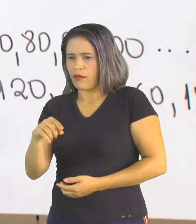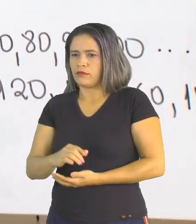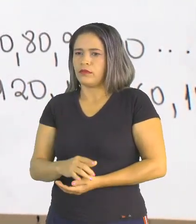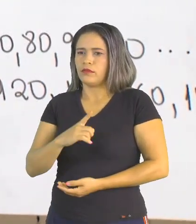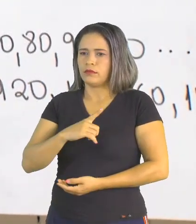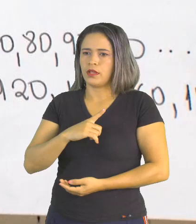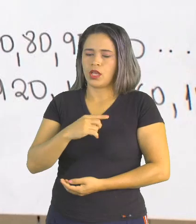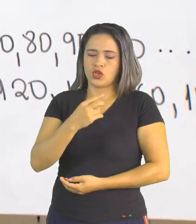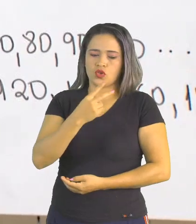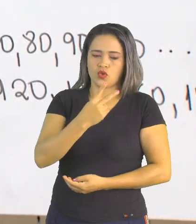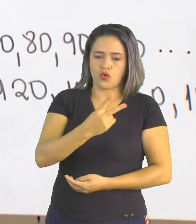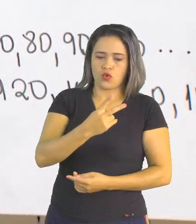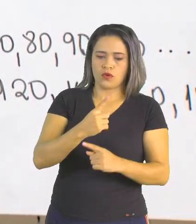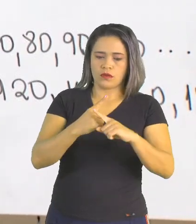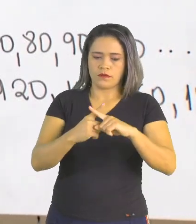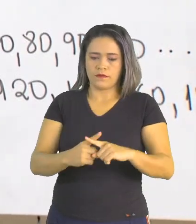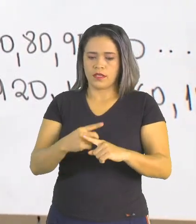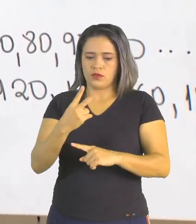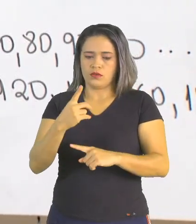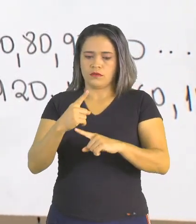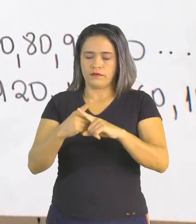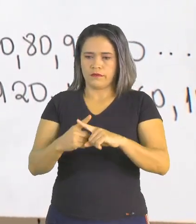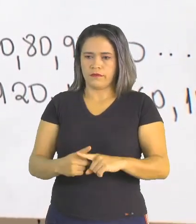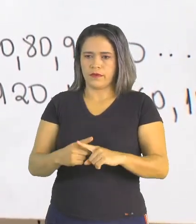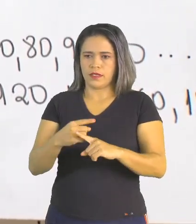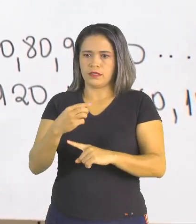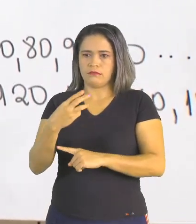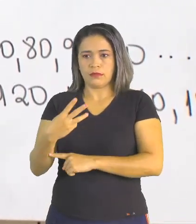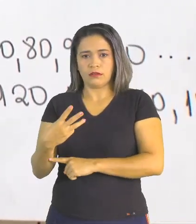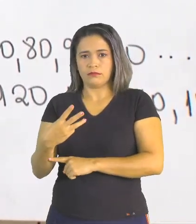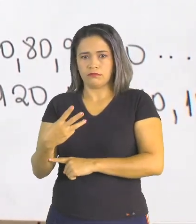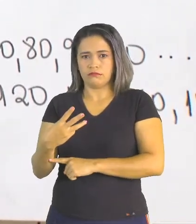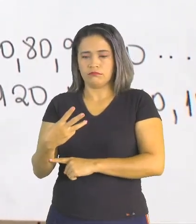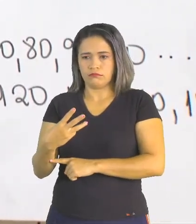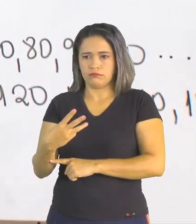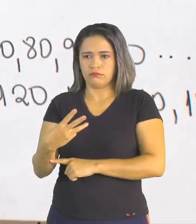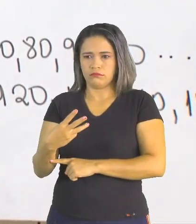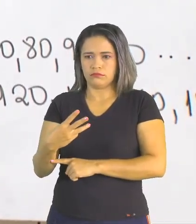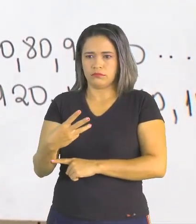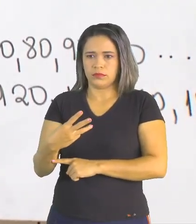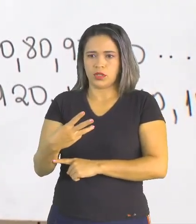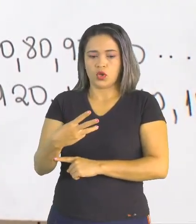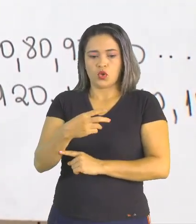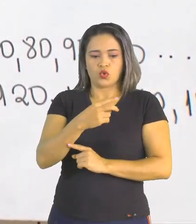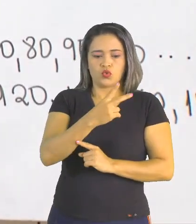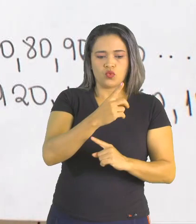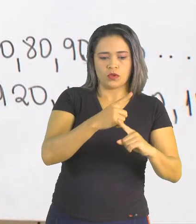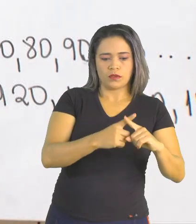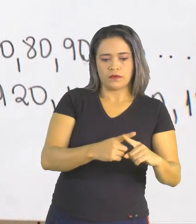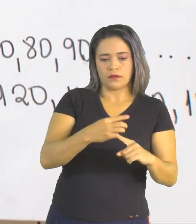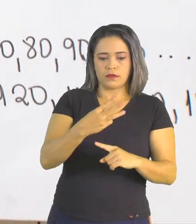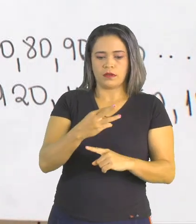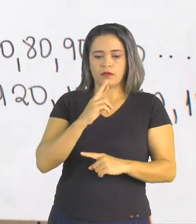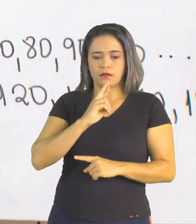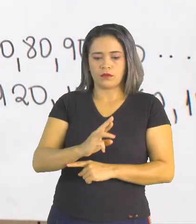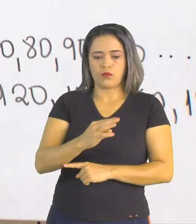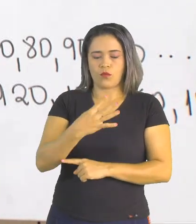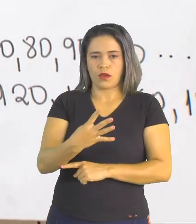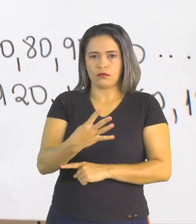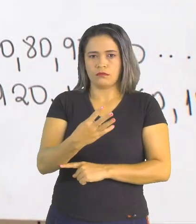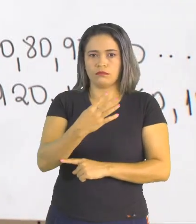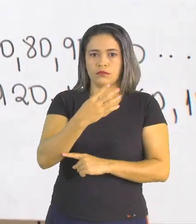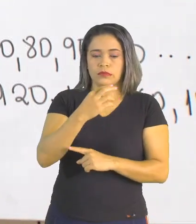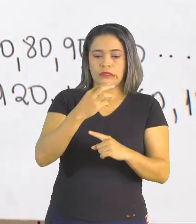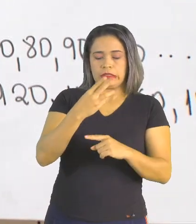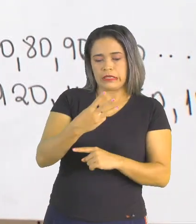tenho 2 vezes 2 vezes 3. Ó, 2 vezes 2, 4. 3 vezes